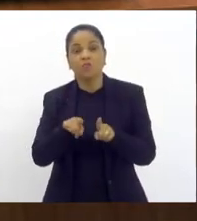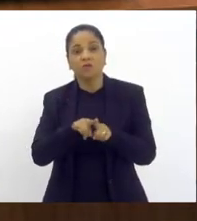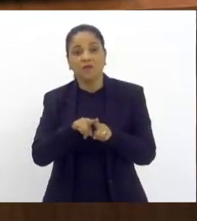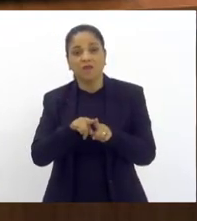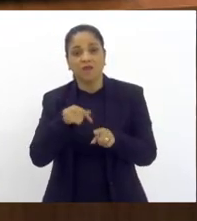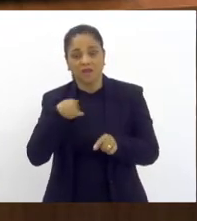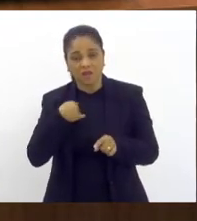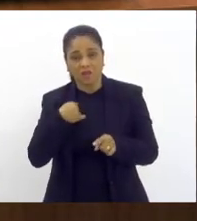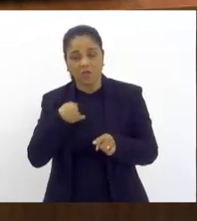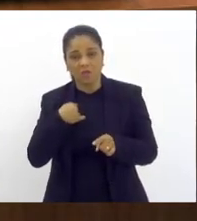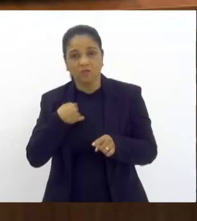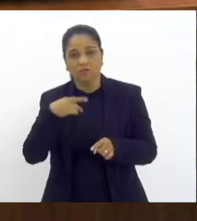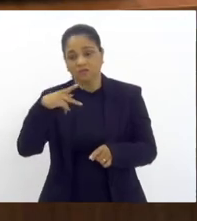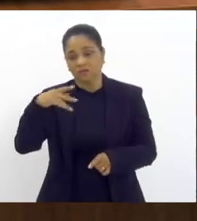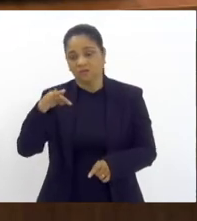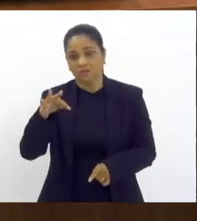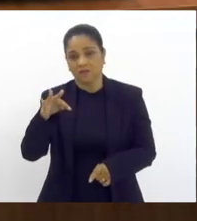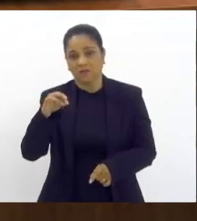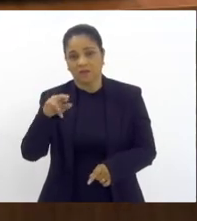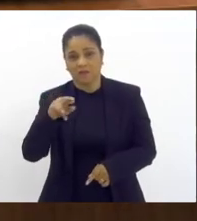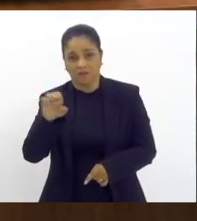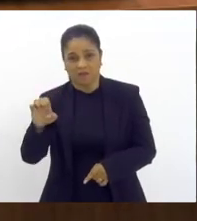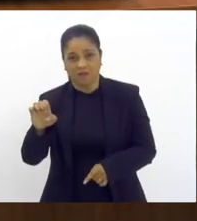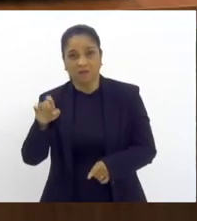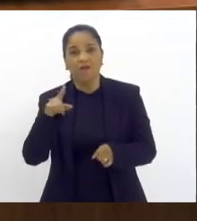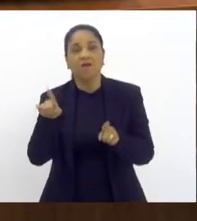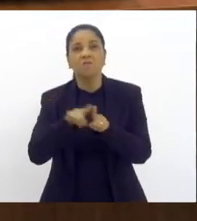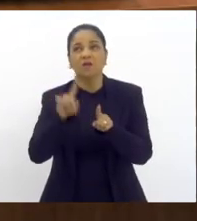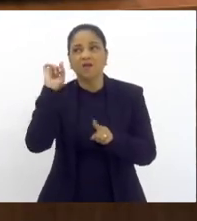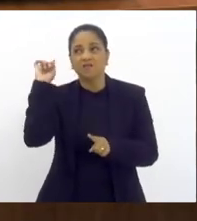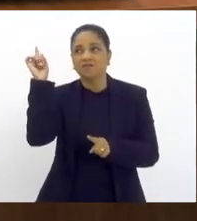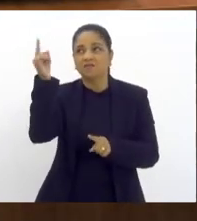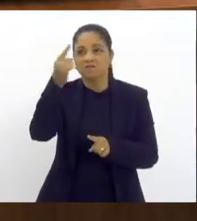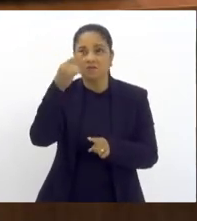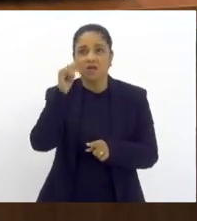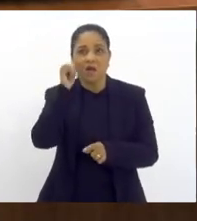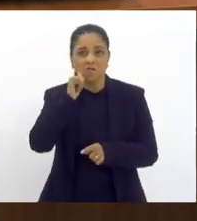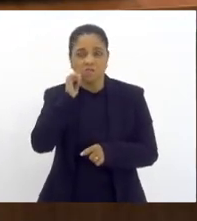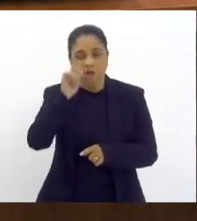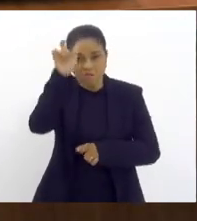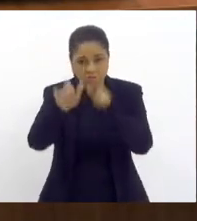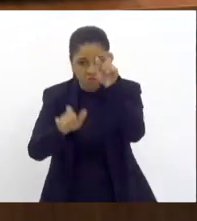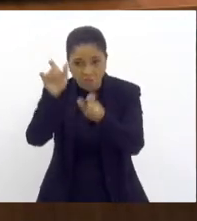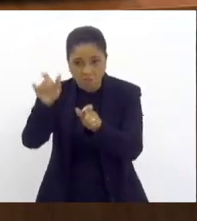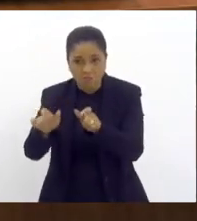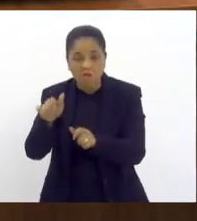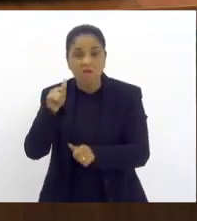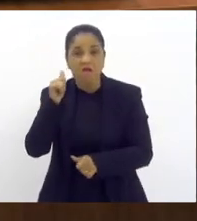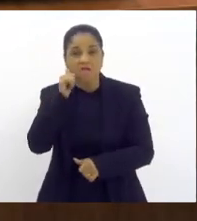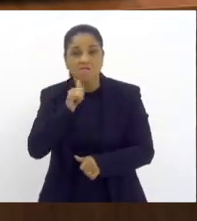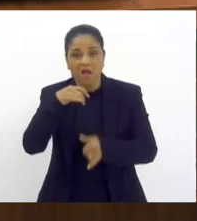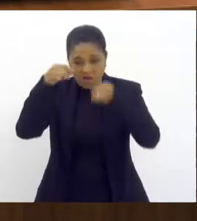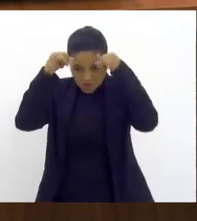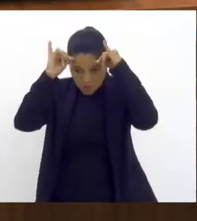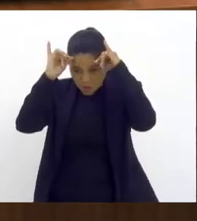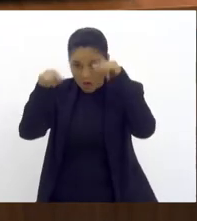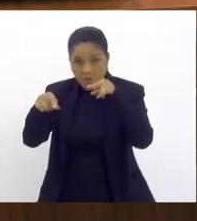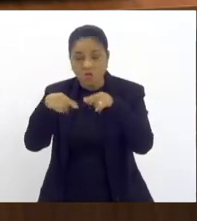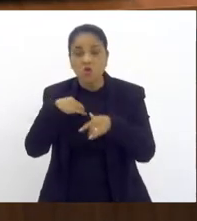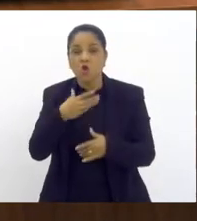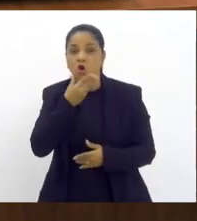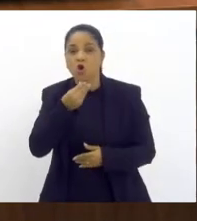num embate onde uma deputada da casa chamou a plateia aqui em cima de vaca, as mulheres de vaca, os homens de boi, e eu fiz uma